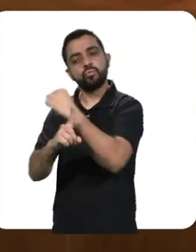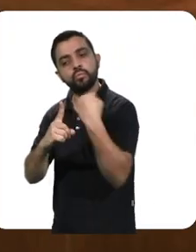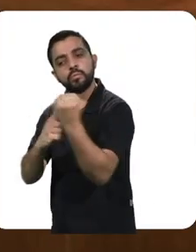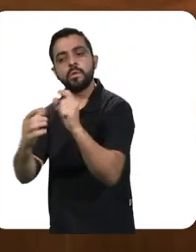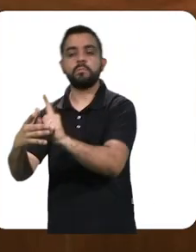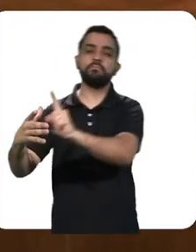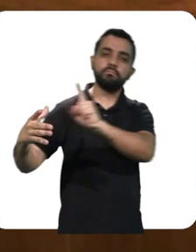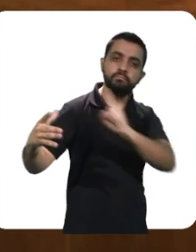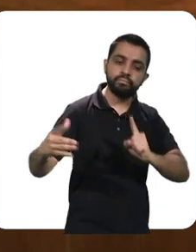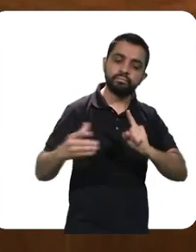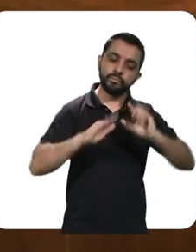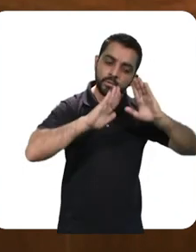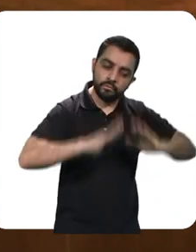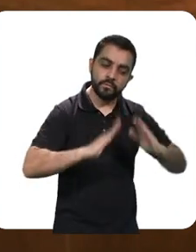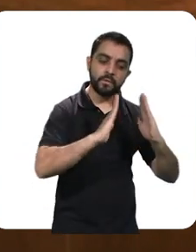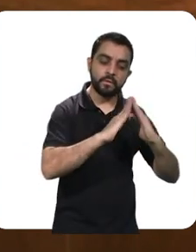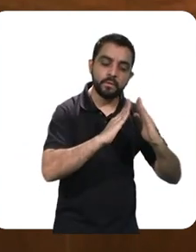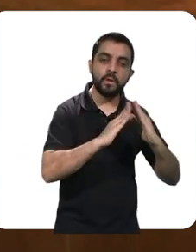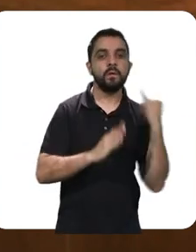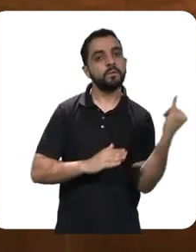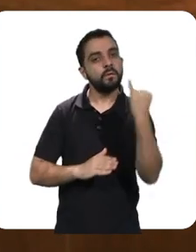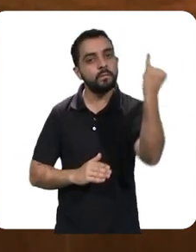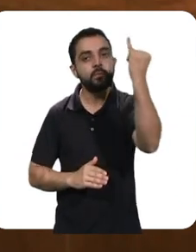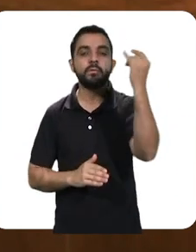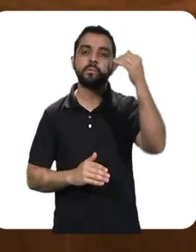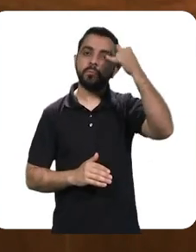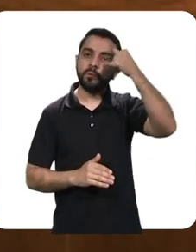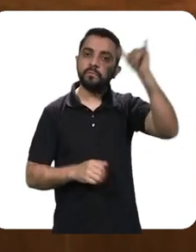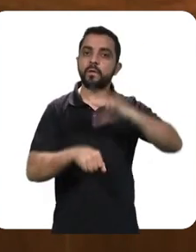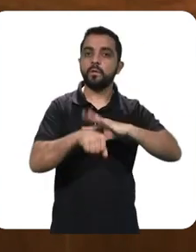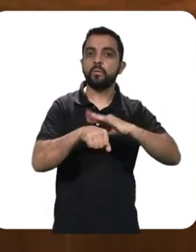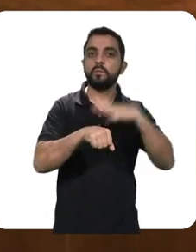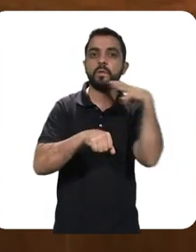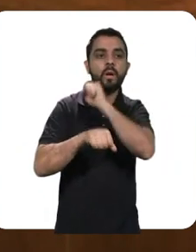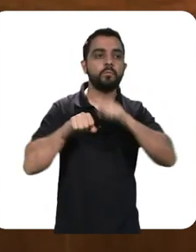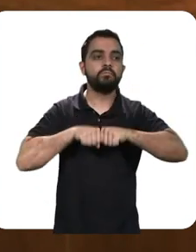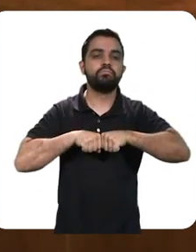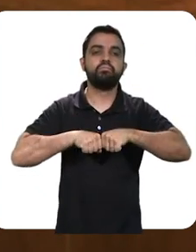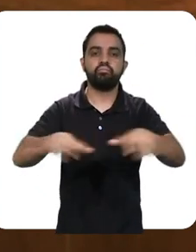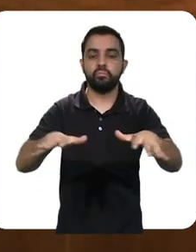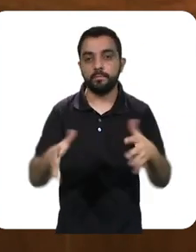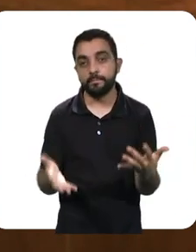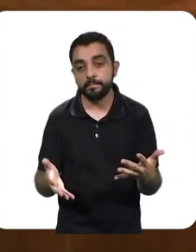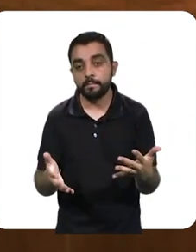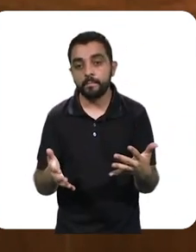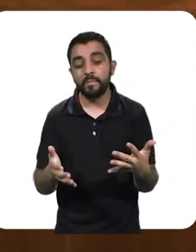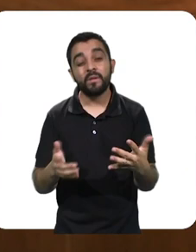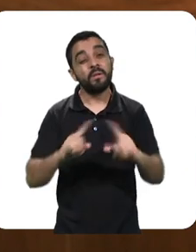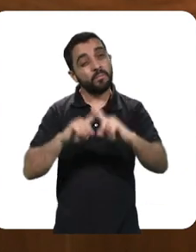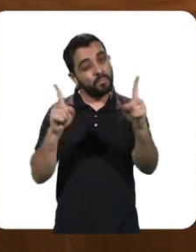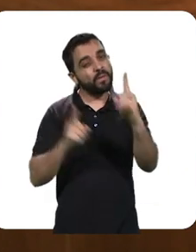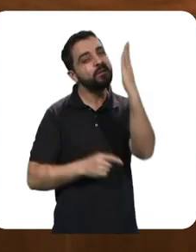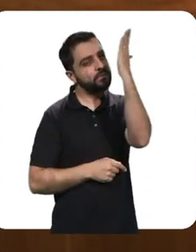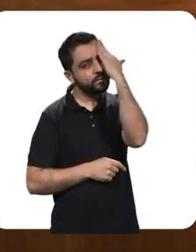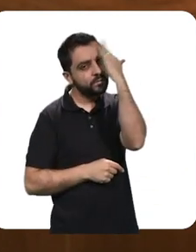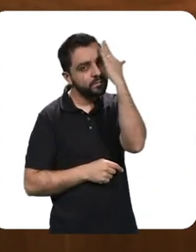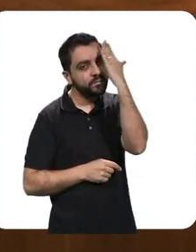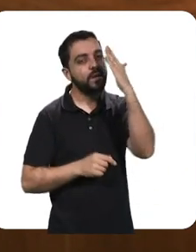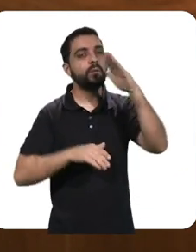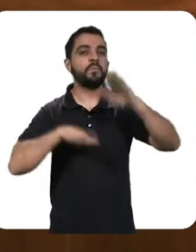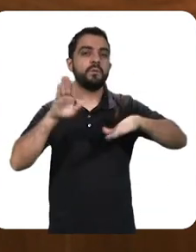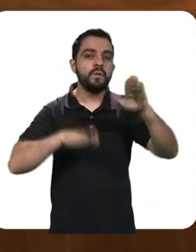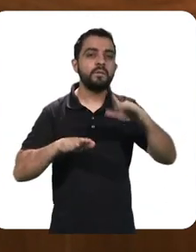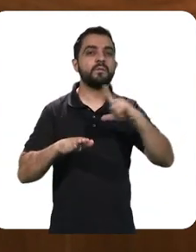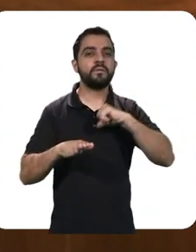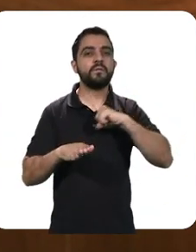a importância do isolamento social como medida emergencial e eficaz aí para combater a velocidade de propagação do novo coronavírus.